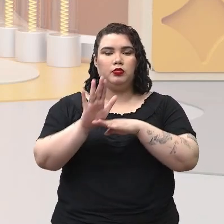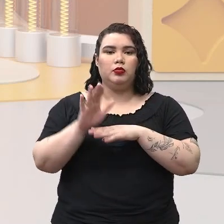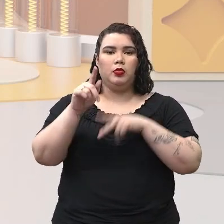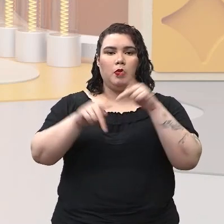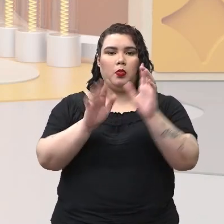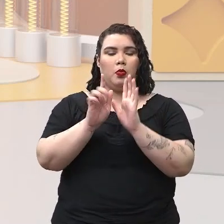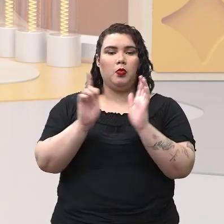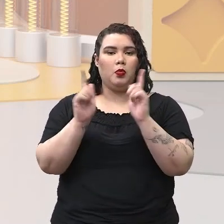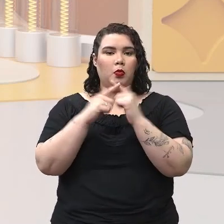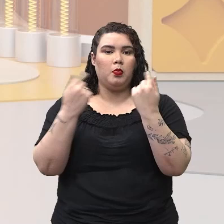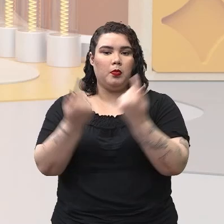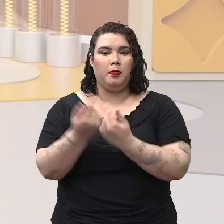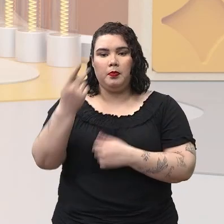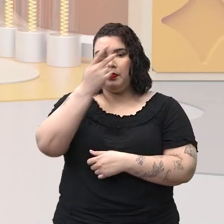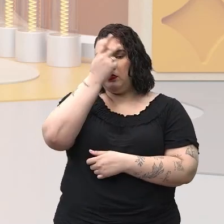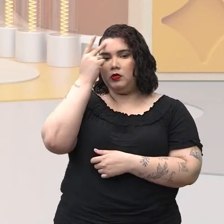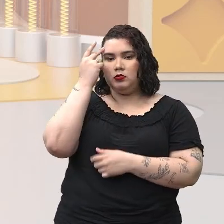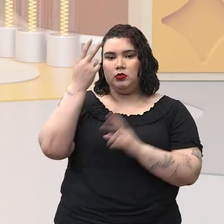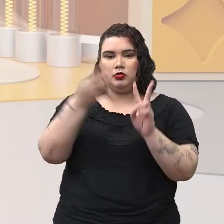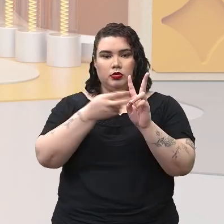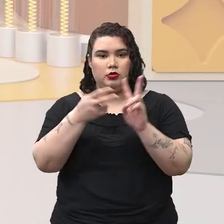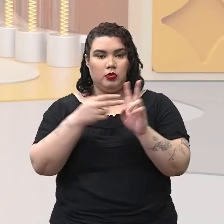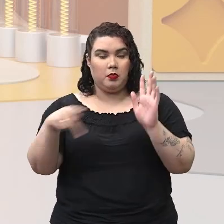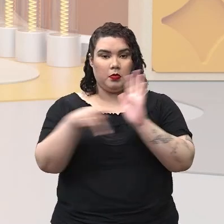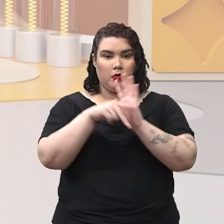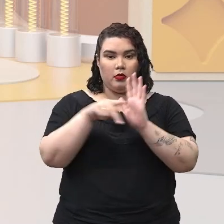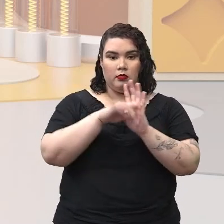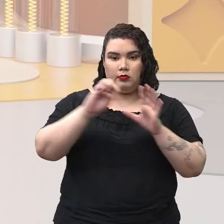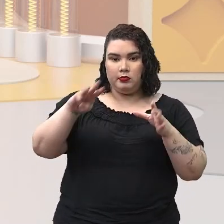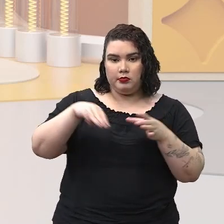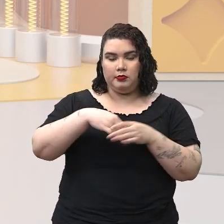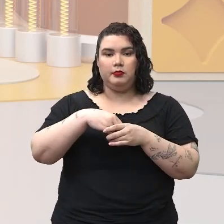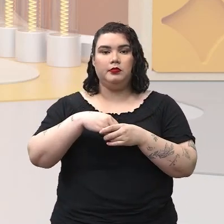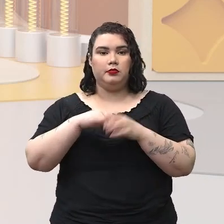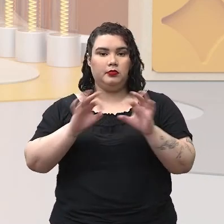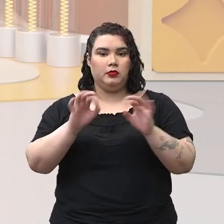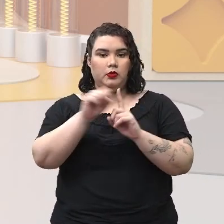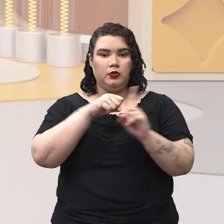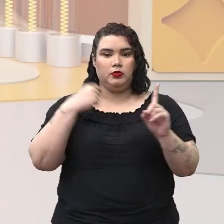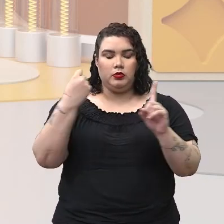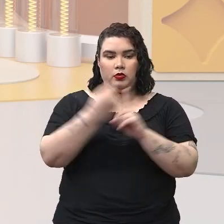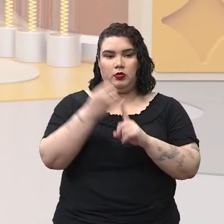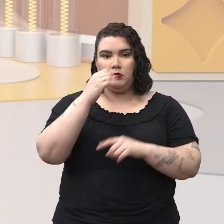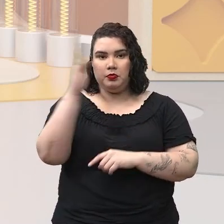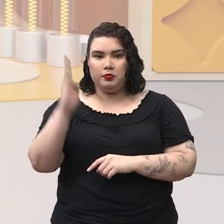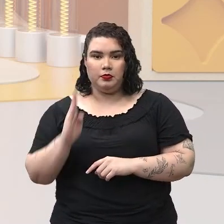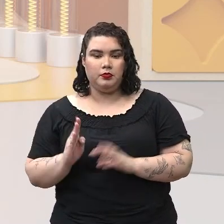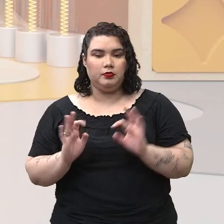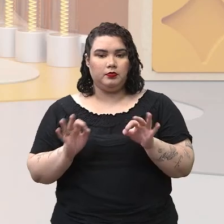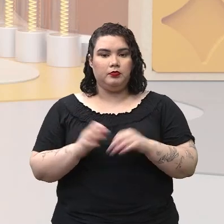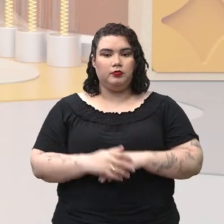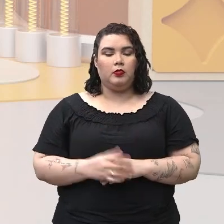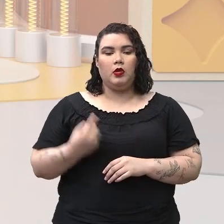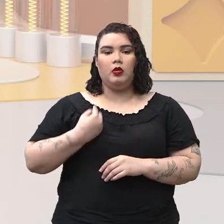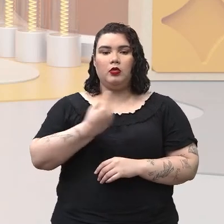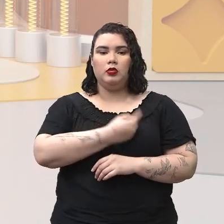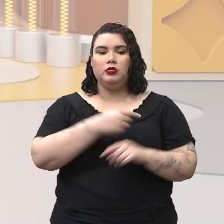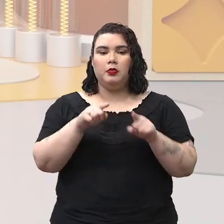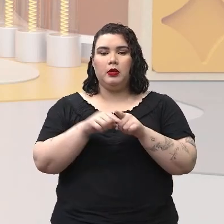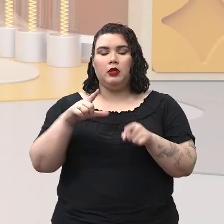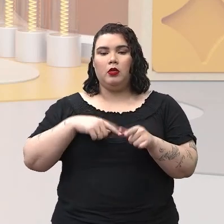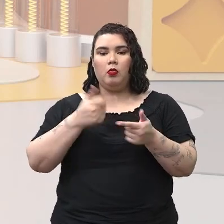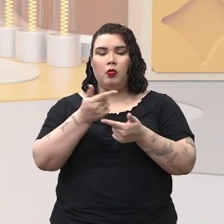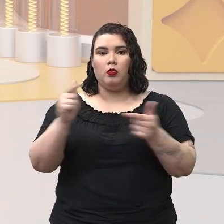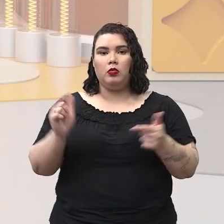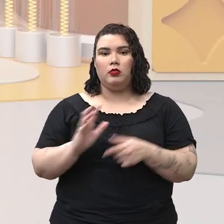grupos de pessoas, são pessoas que fazem parte, né, da sociedade brasileira. E a gente tem outras causas